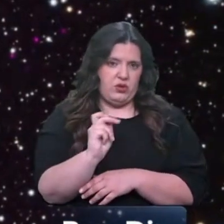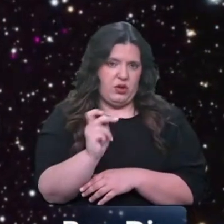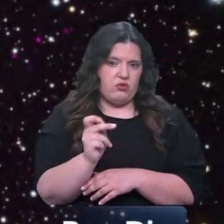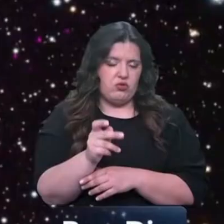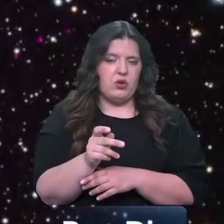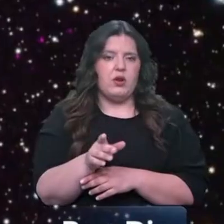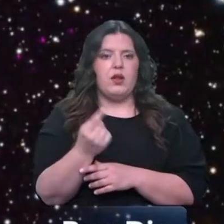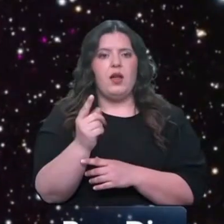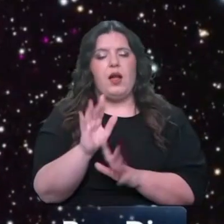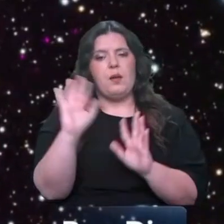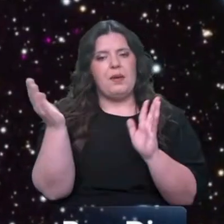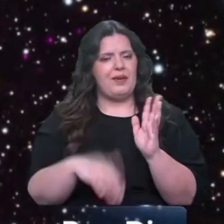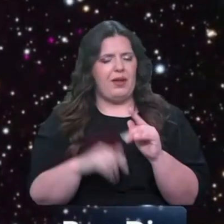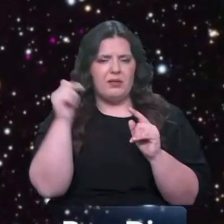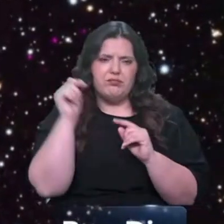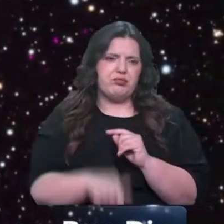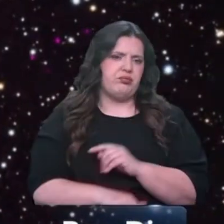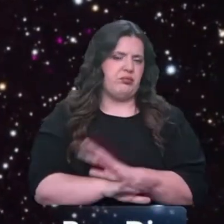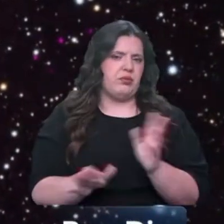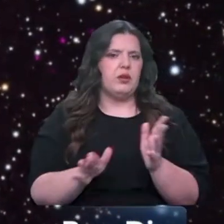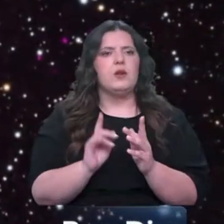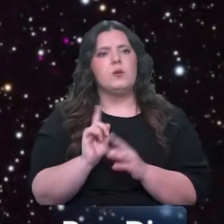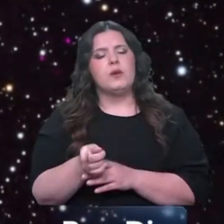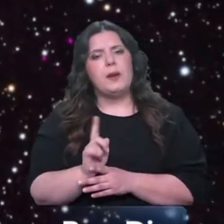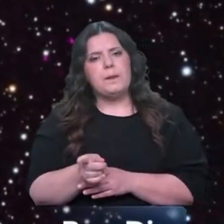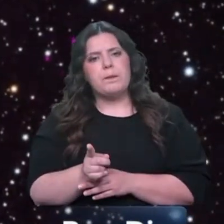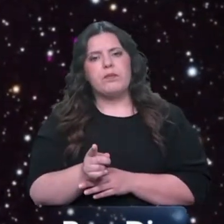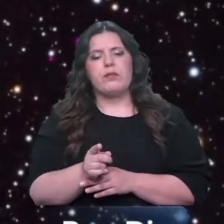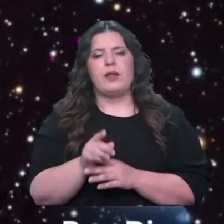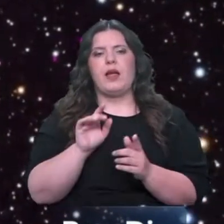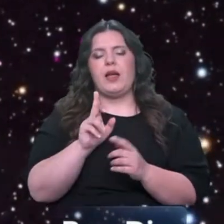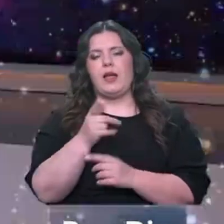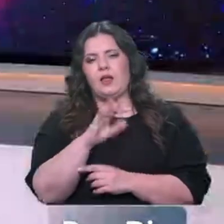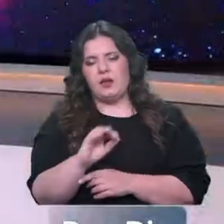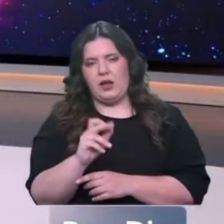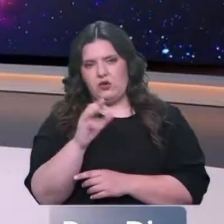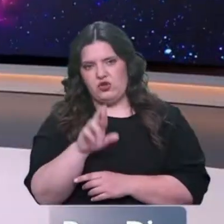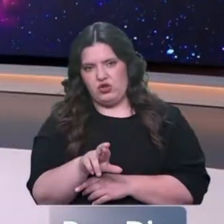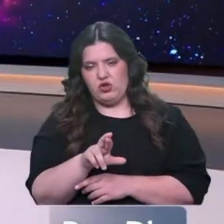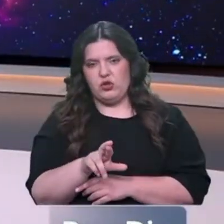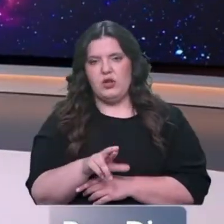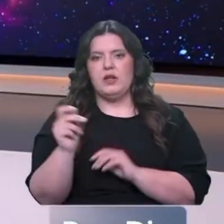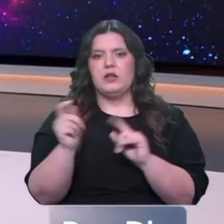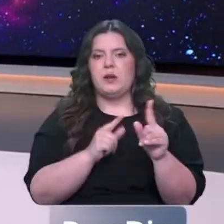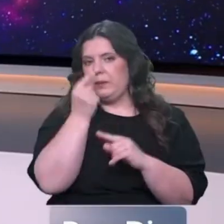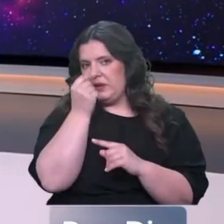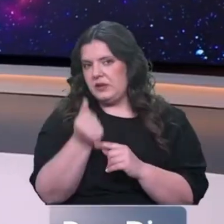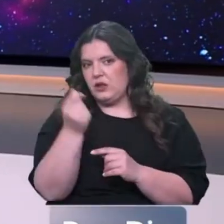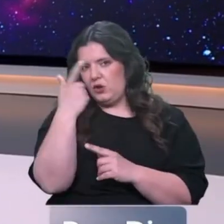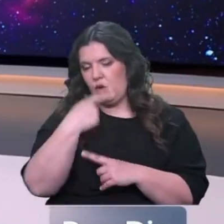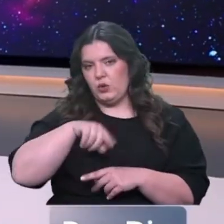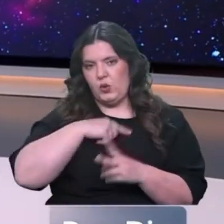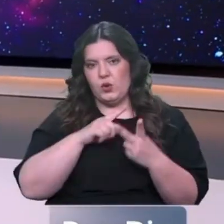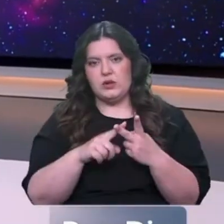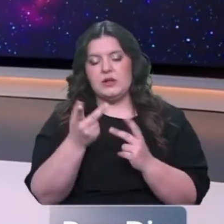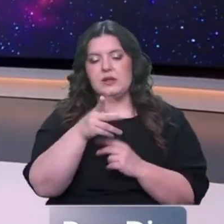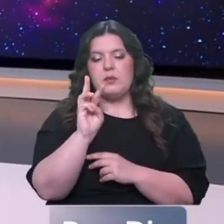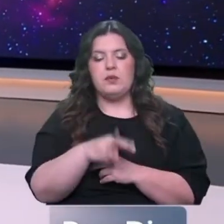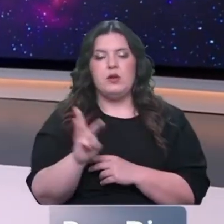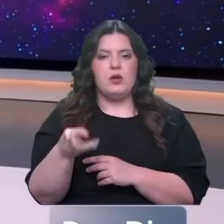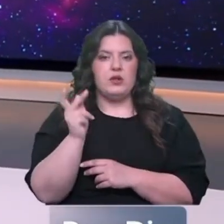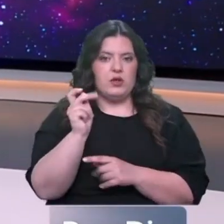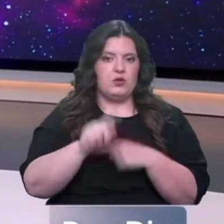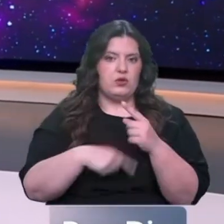há uma queda abrupta daquilo que é a radiação de raio-x de estrelas parecidas com o nosso Sol. Portanto, 100 milhões de anos